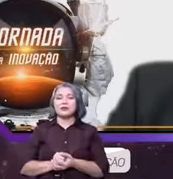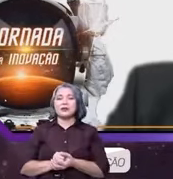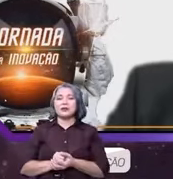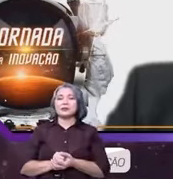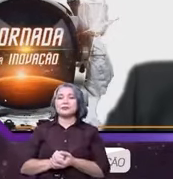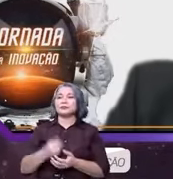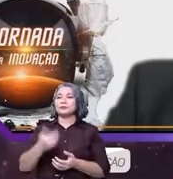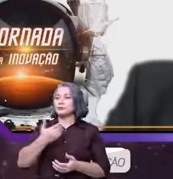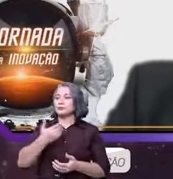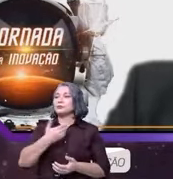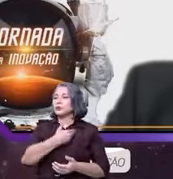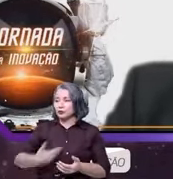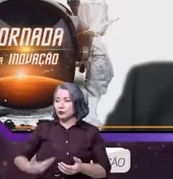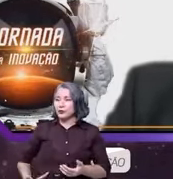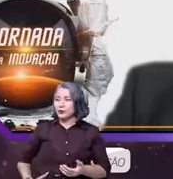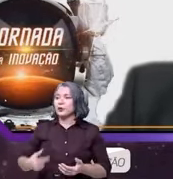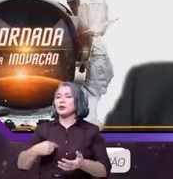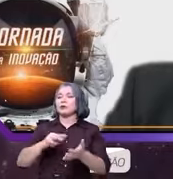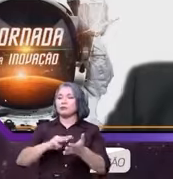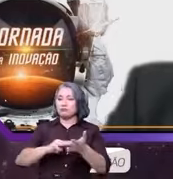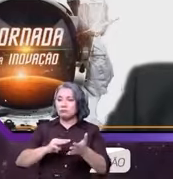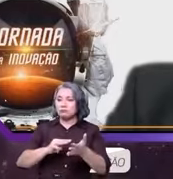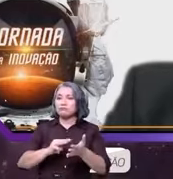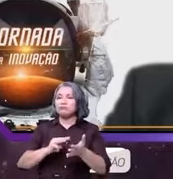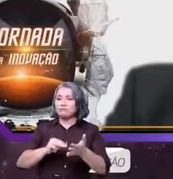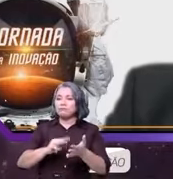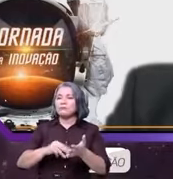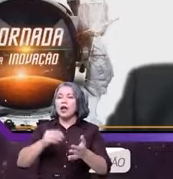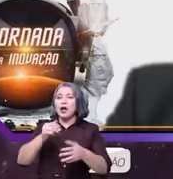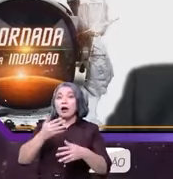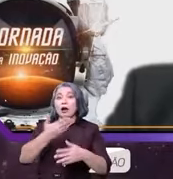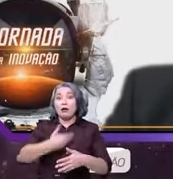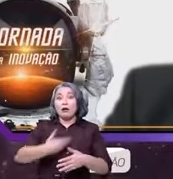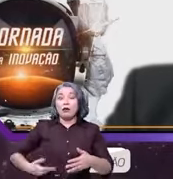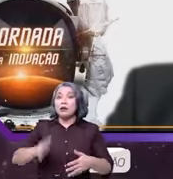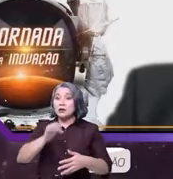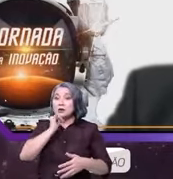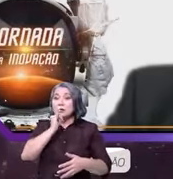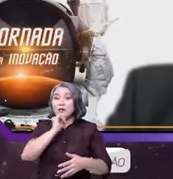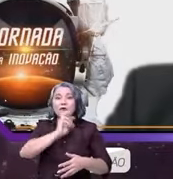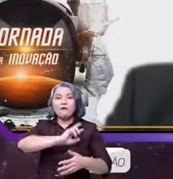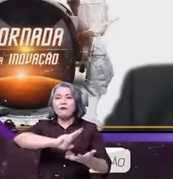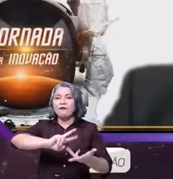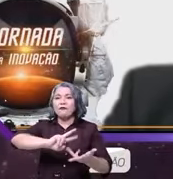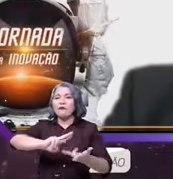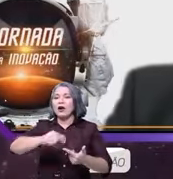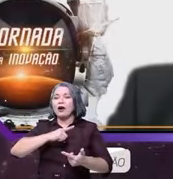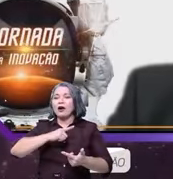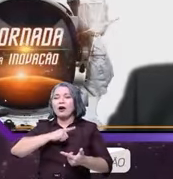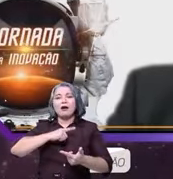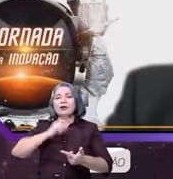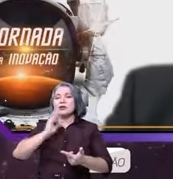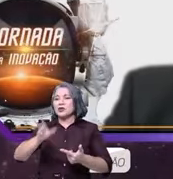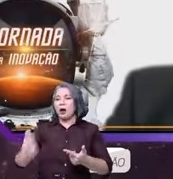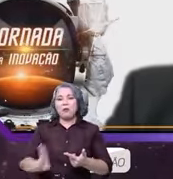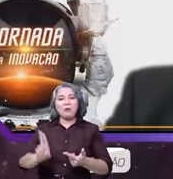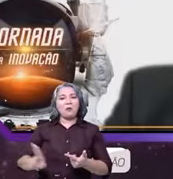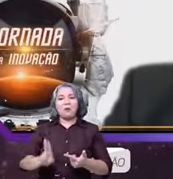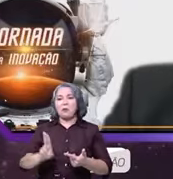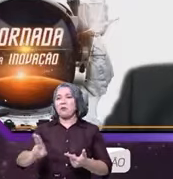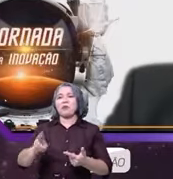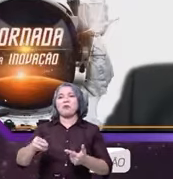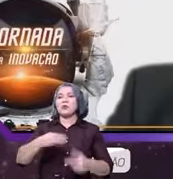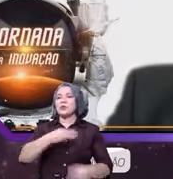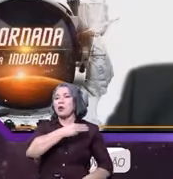de modelo ágil. Administração pública, o executivo já tem inúmeros casos de sucesso, tanto em autarquias quanto em ministérios.